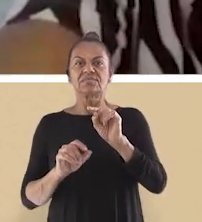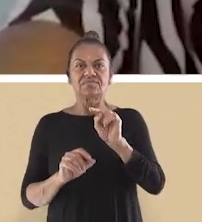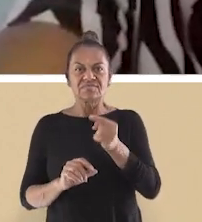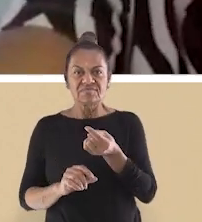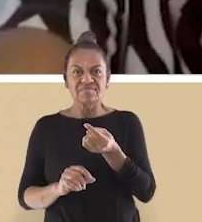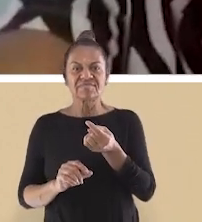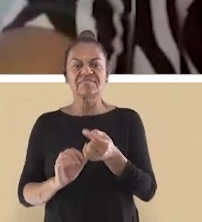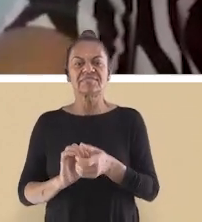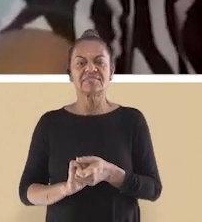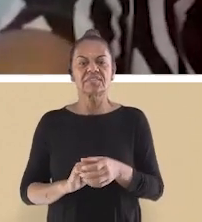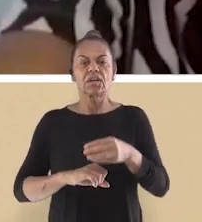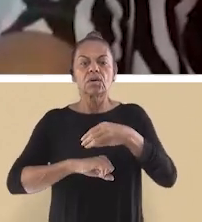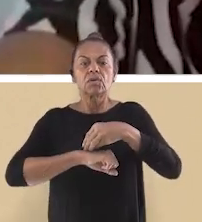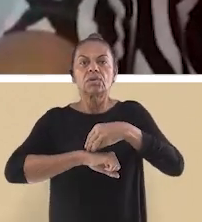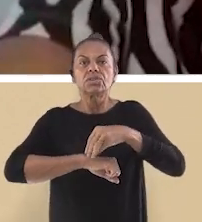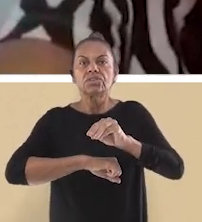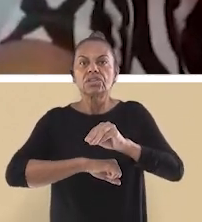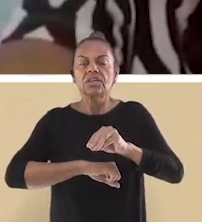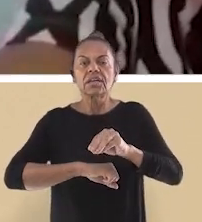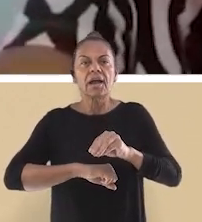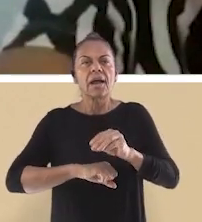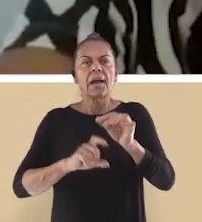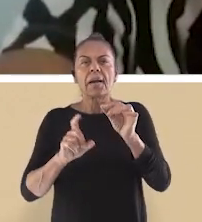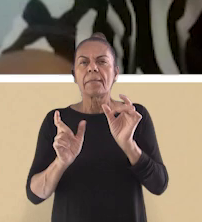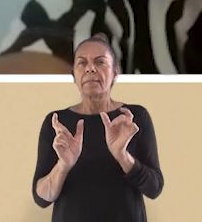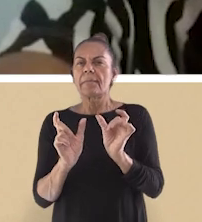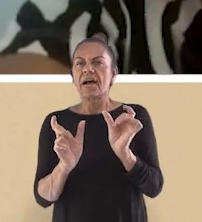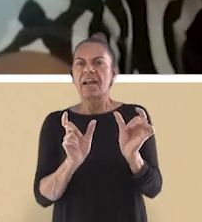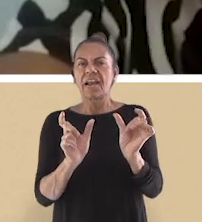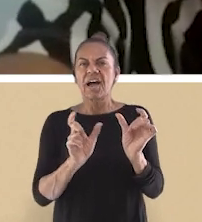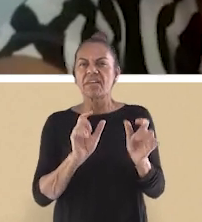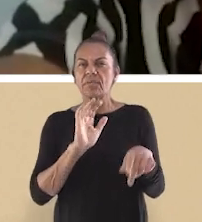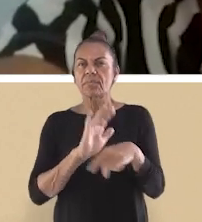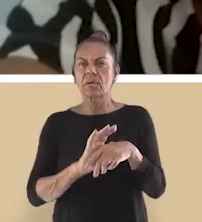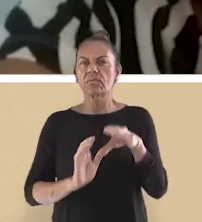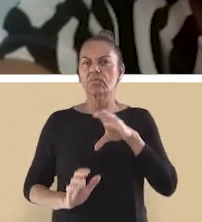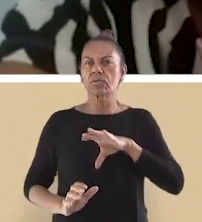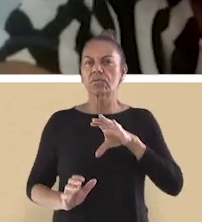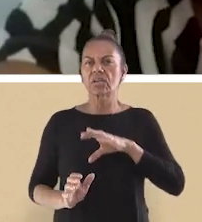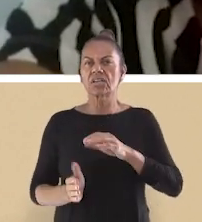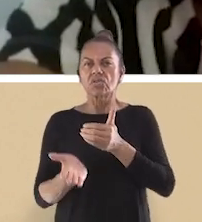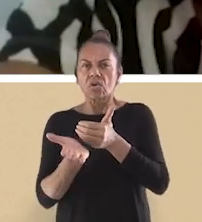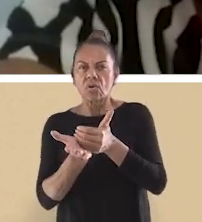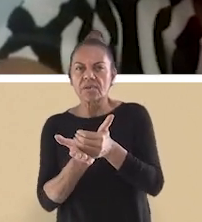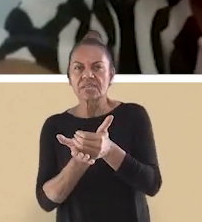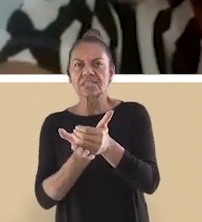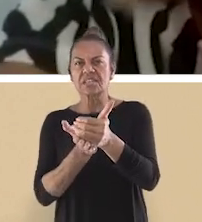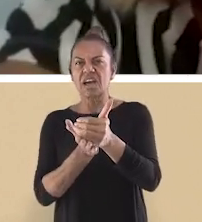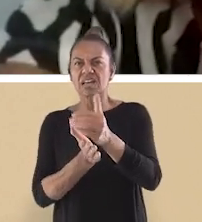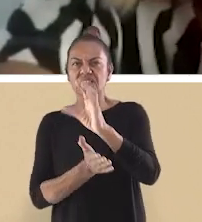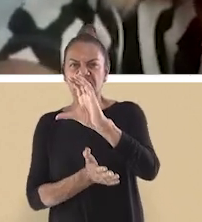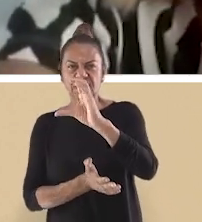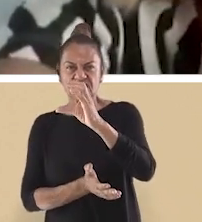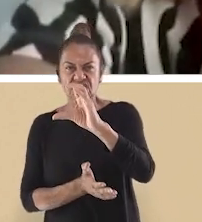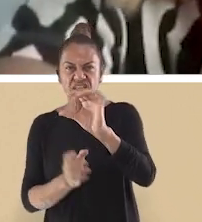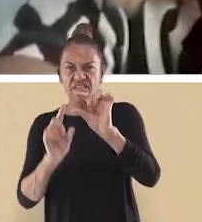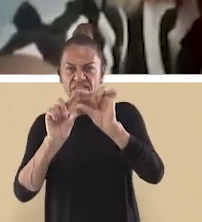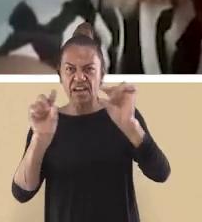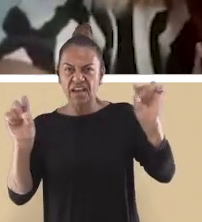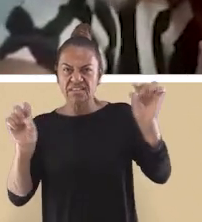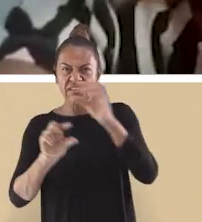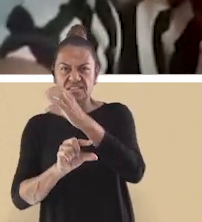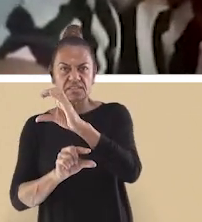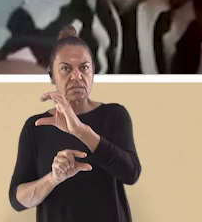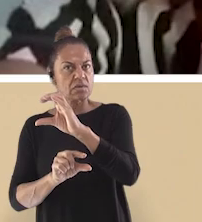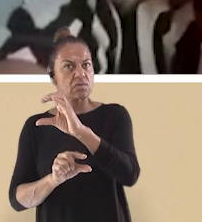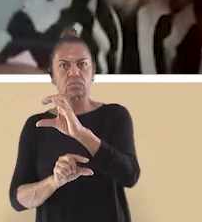cedilha. E uma dica, não se inicia nenhuma palavra da língua portuguesa com C cedilha.